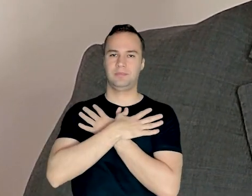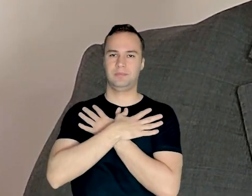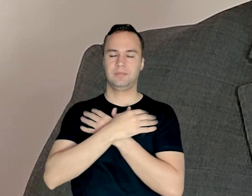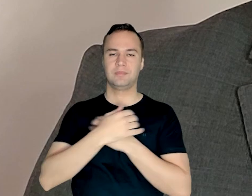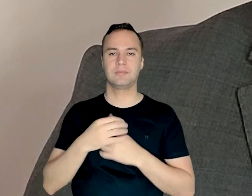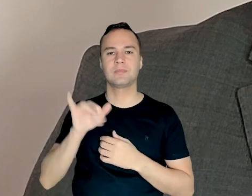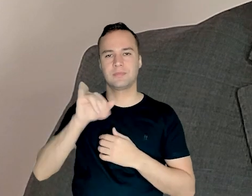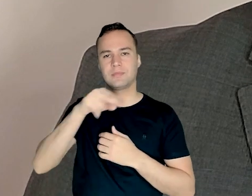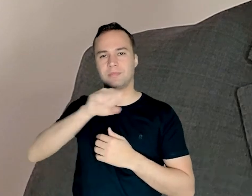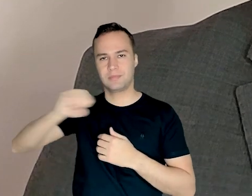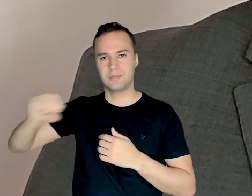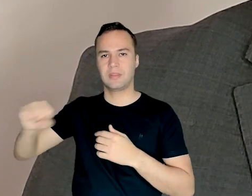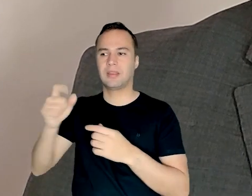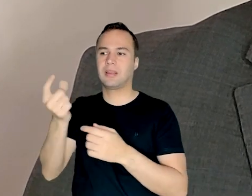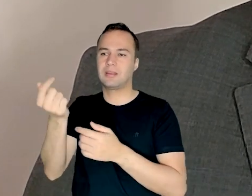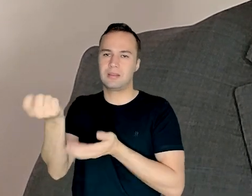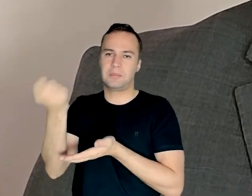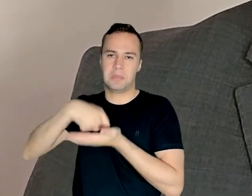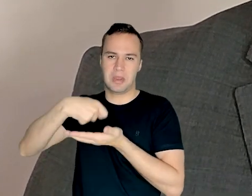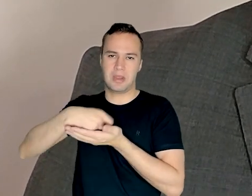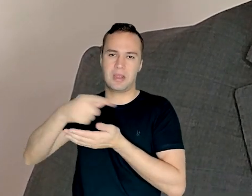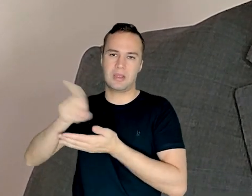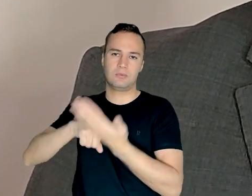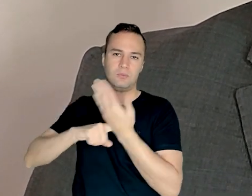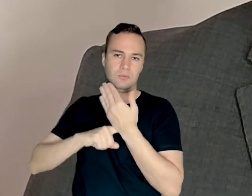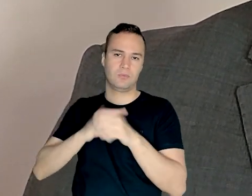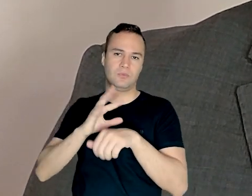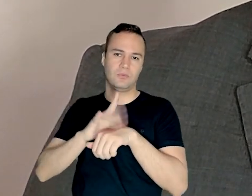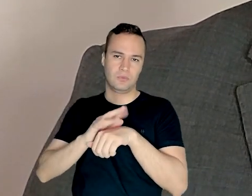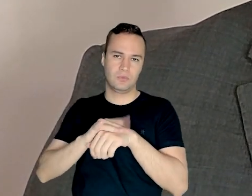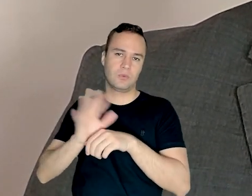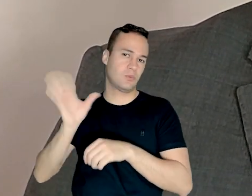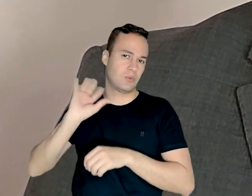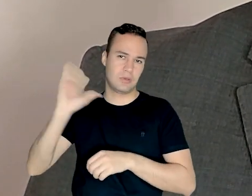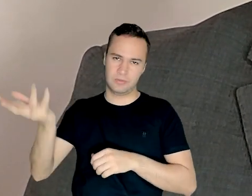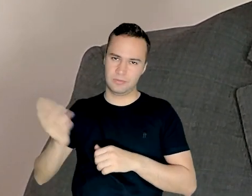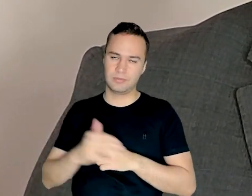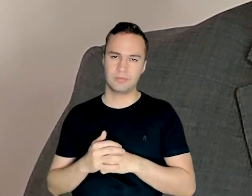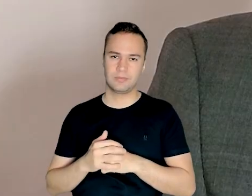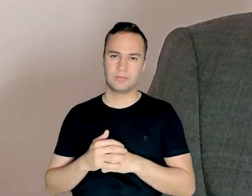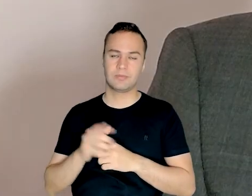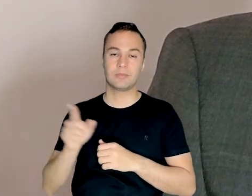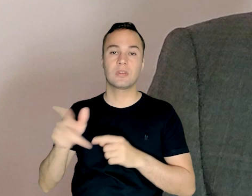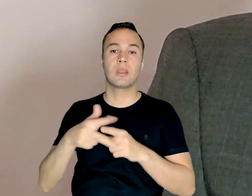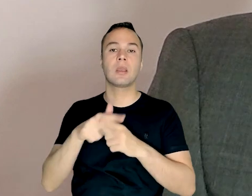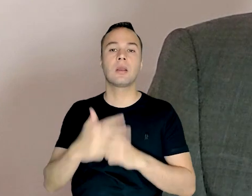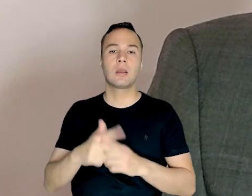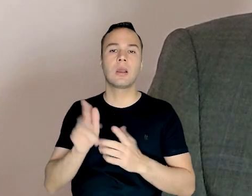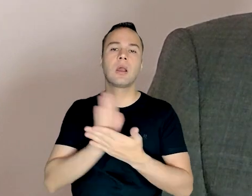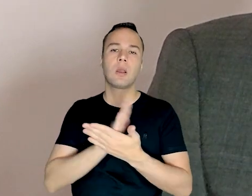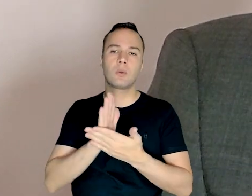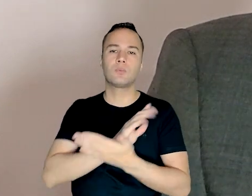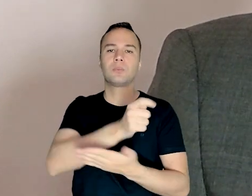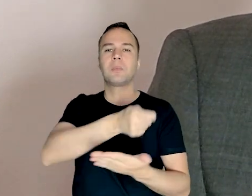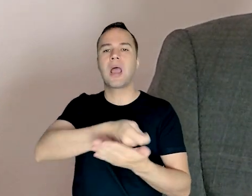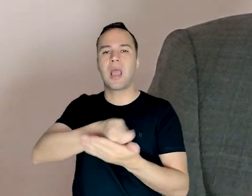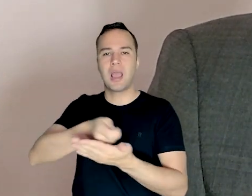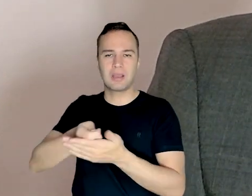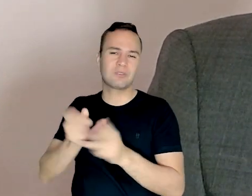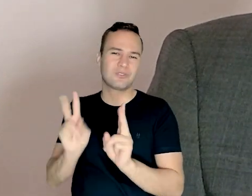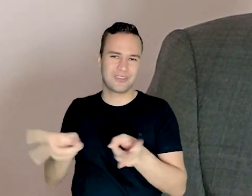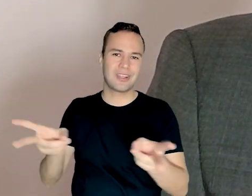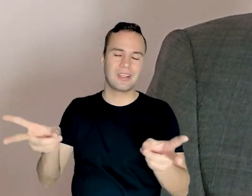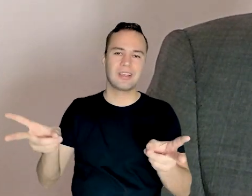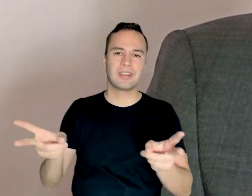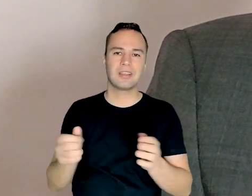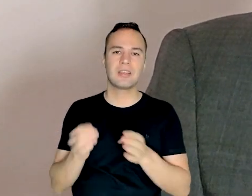órgão previdenciário, recebendo o auxílio-doença ou o auxílio-acidente. A manutenção de determinados